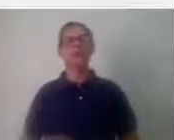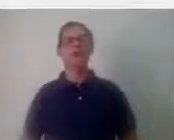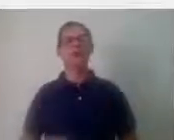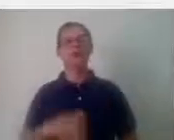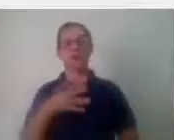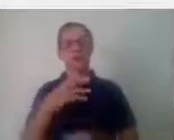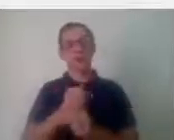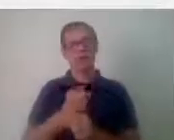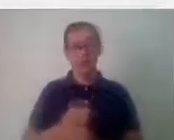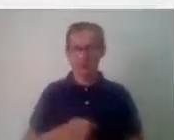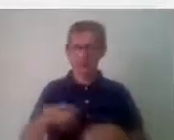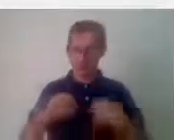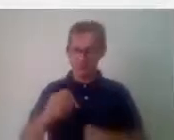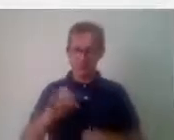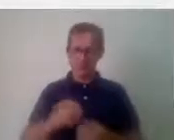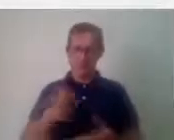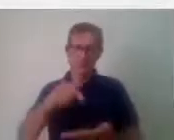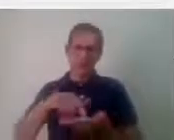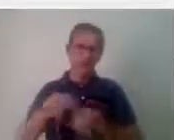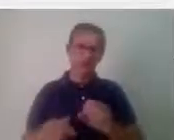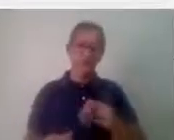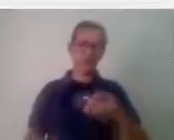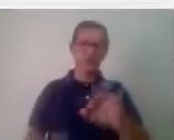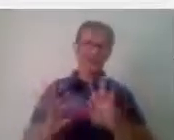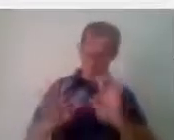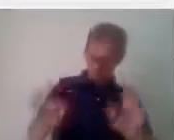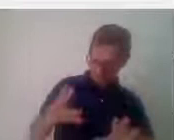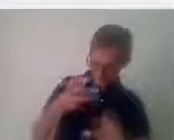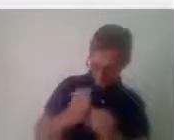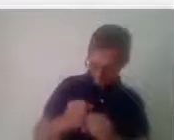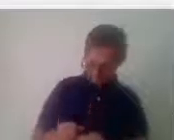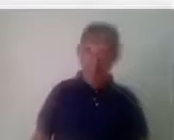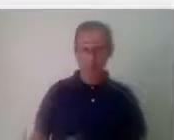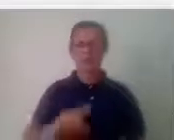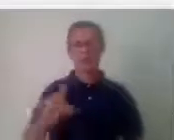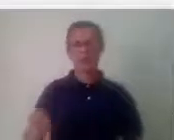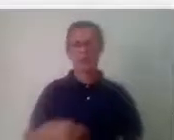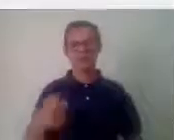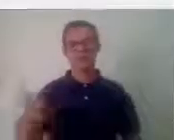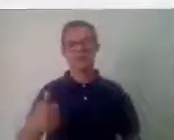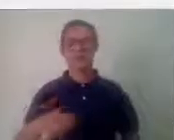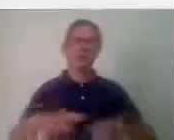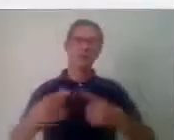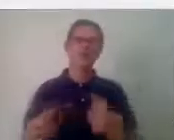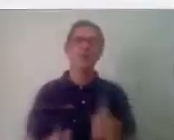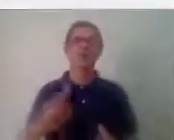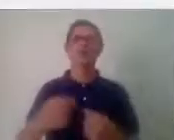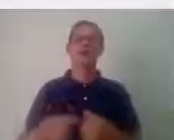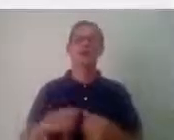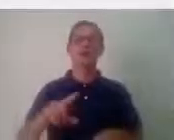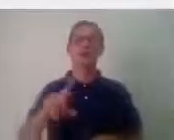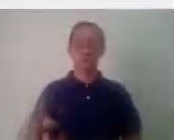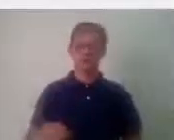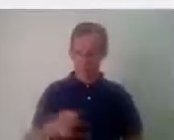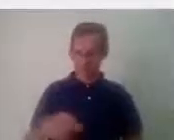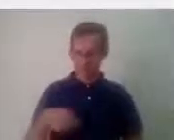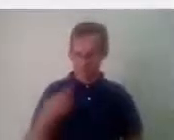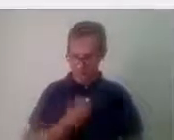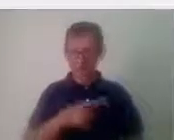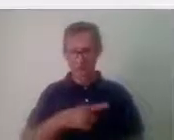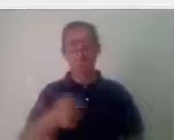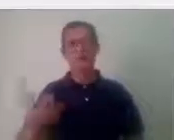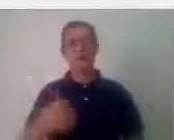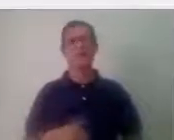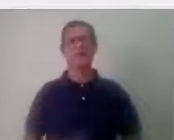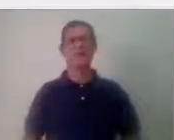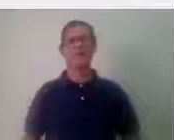você calcular o ponto ótimo dessa função? Calcula as derivadas de primeira ordem. Quais são as derivadas nossas de